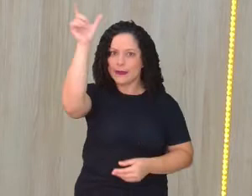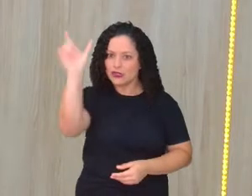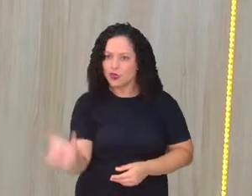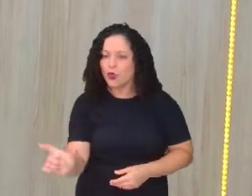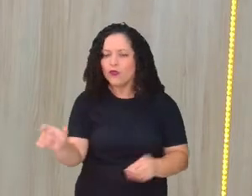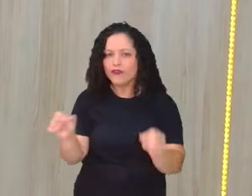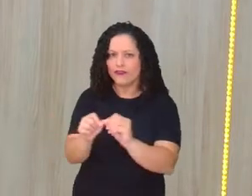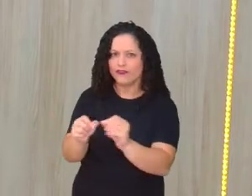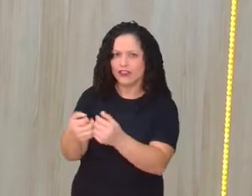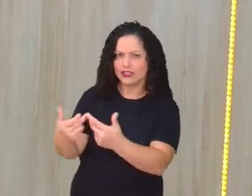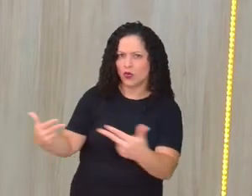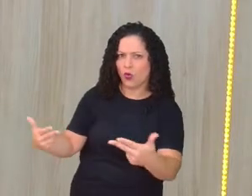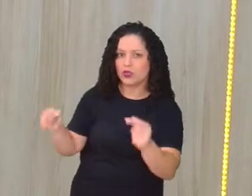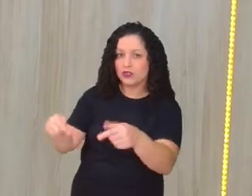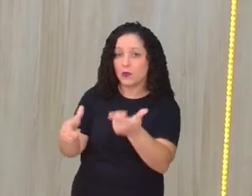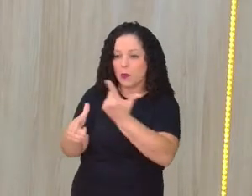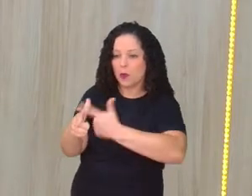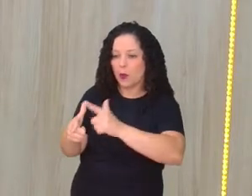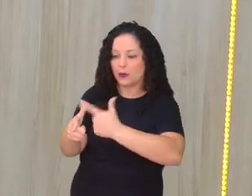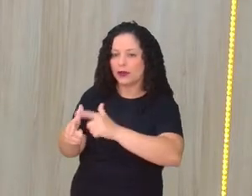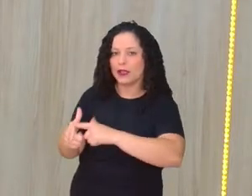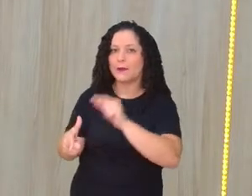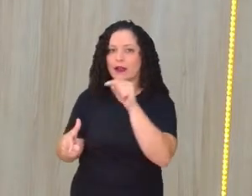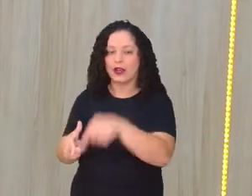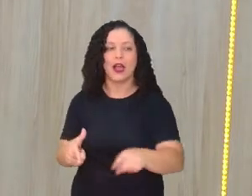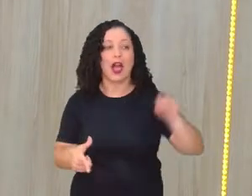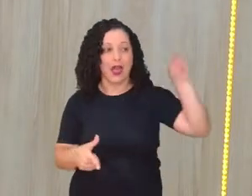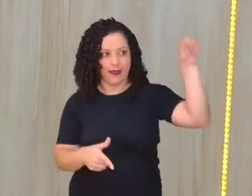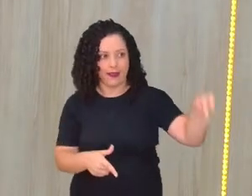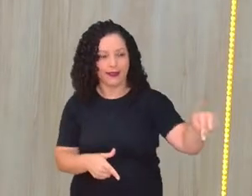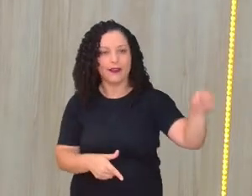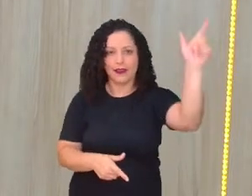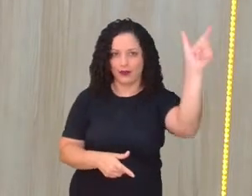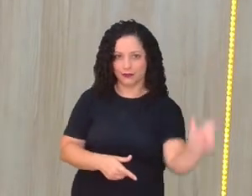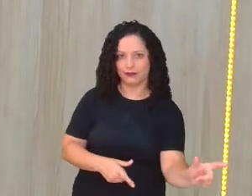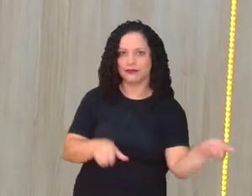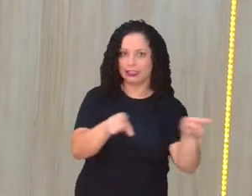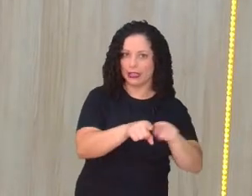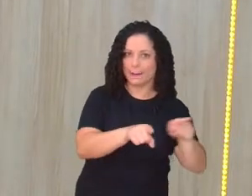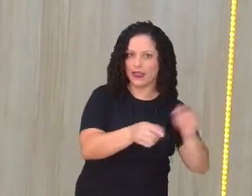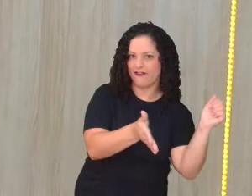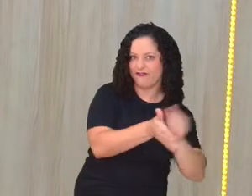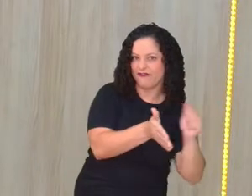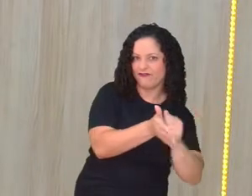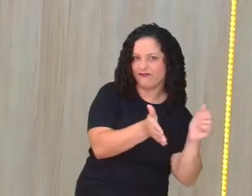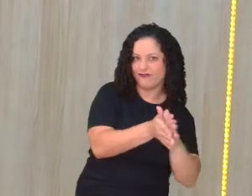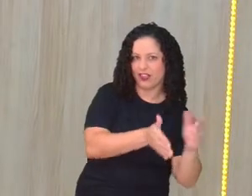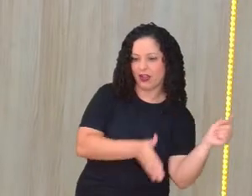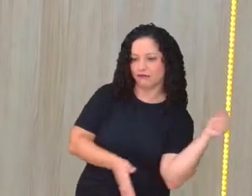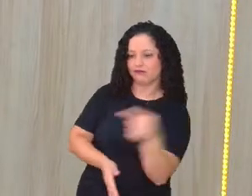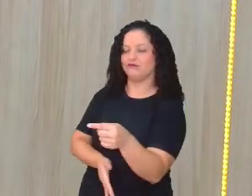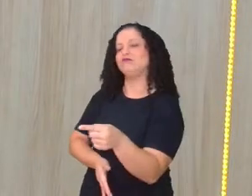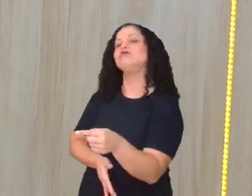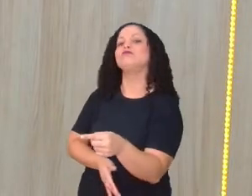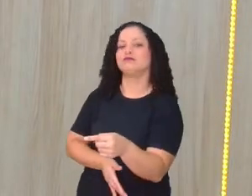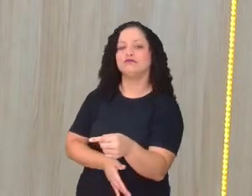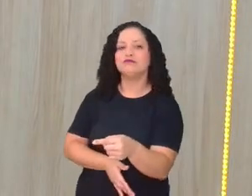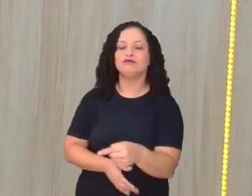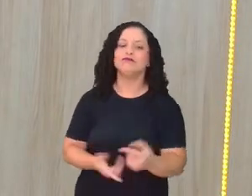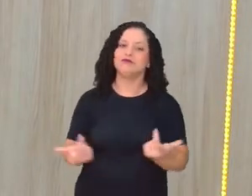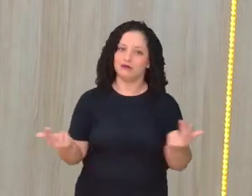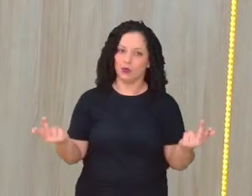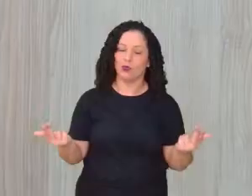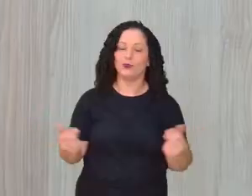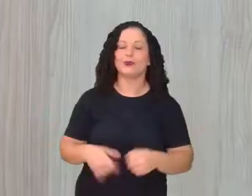aquilo ali gerasse um prejuízo para outra pessoa, você teria que ter um prejuízo de mesmo valor.